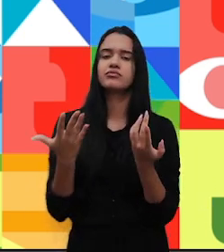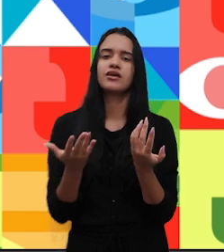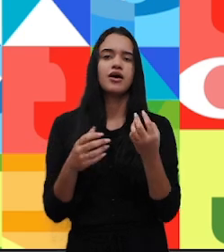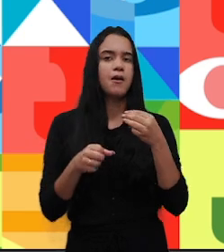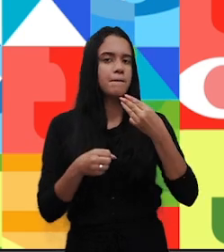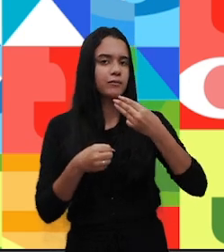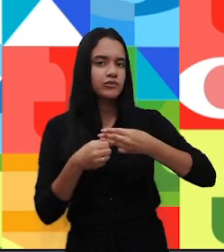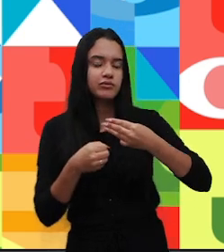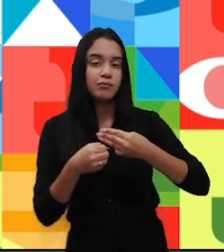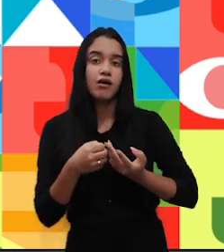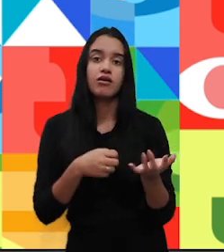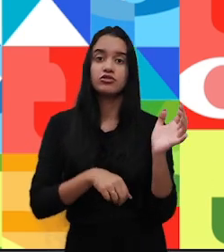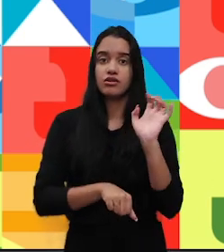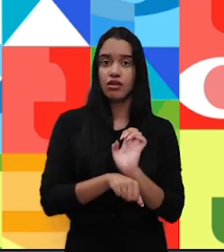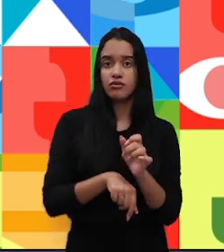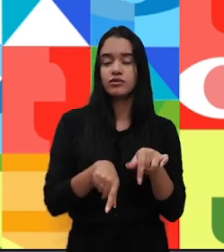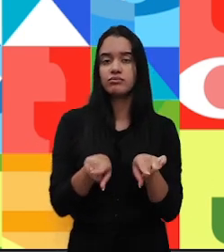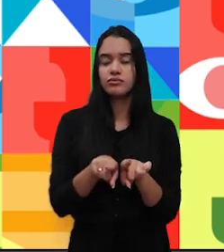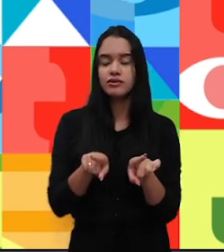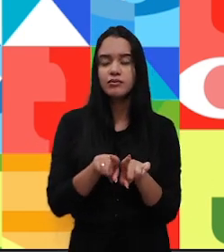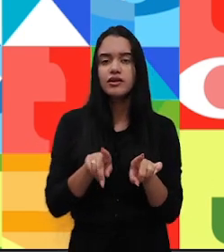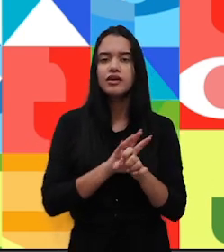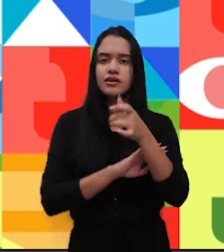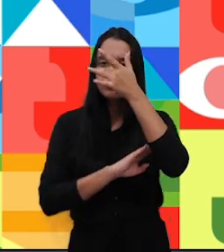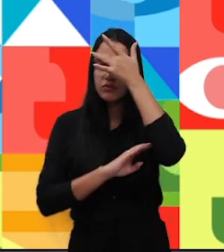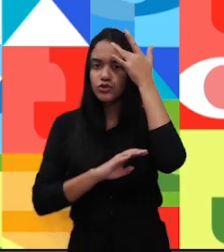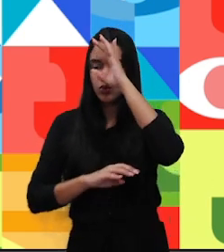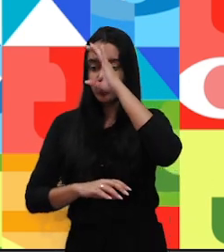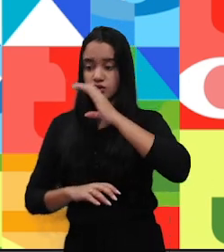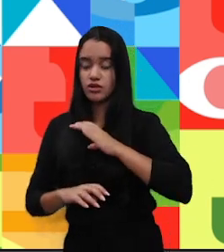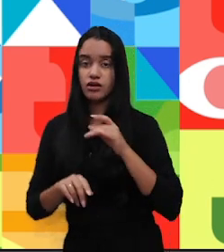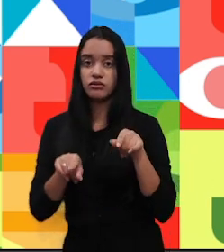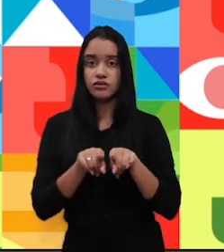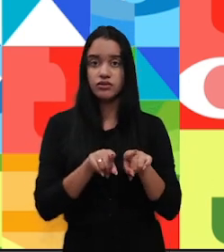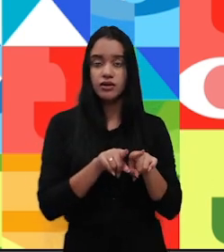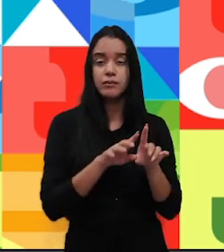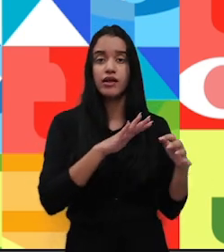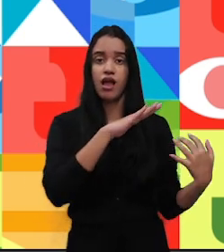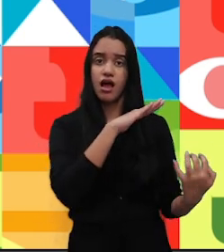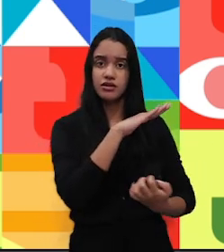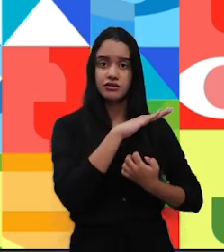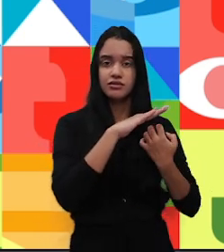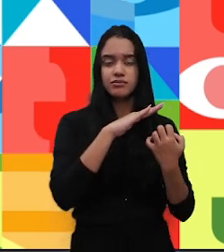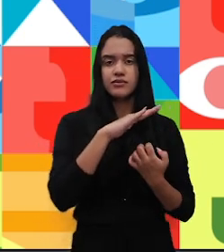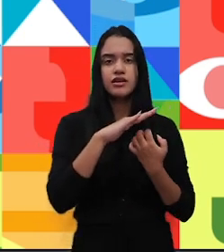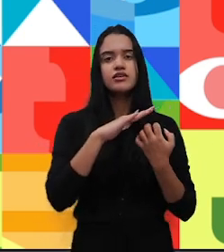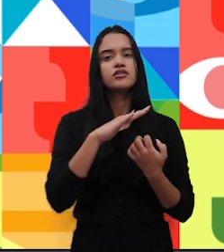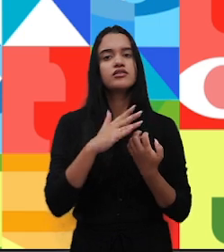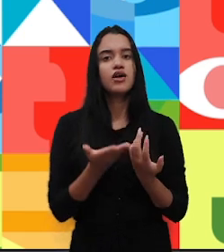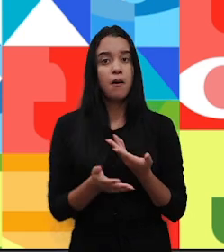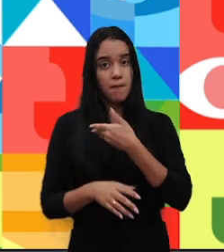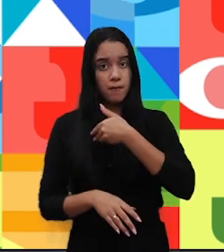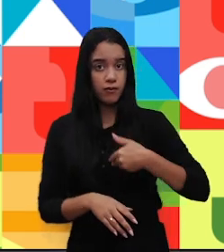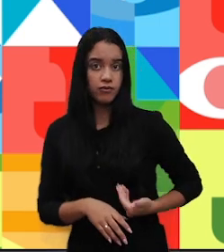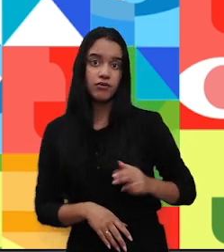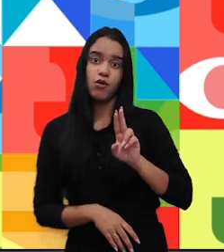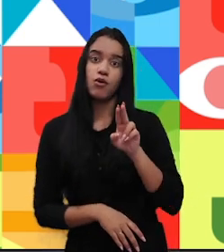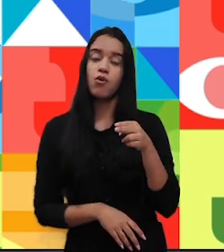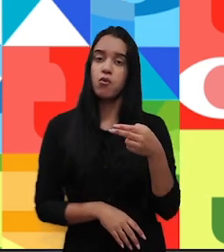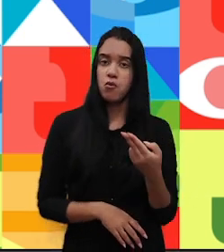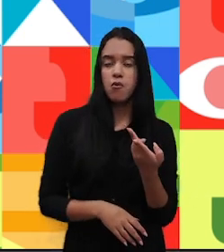municipal, entre esse poder público e o cidadão comum e entre o poder público e as empresas, públicas ou privadas. Então,